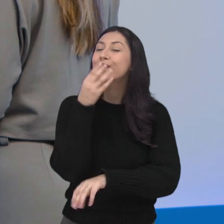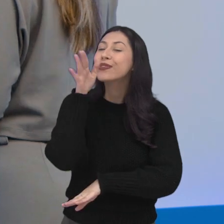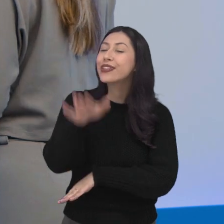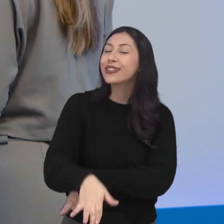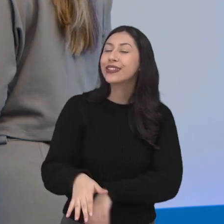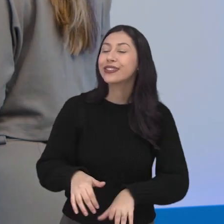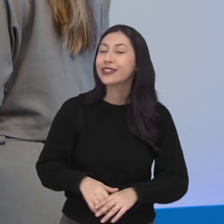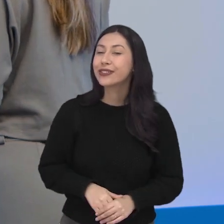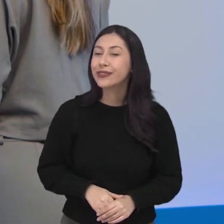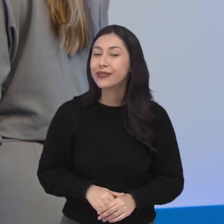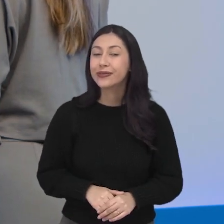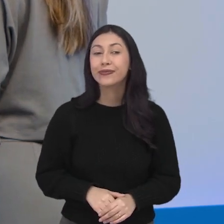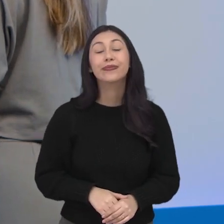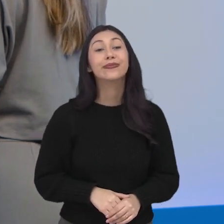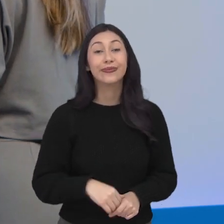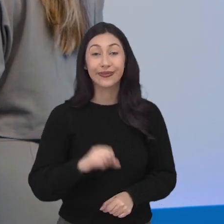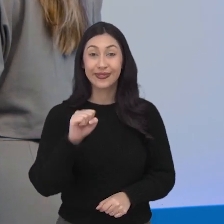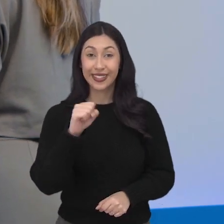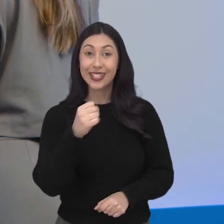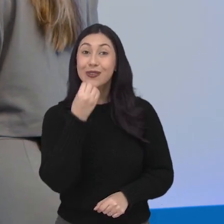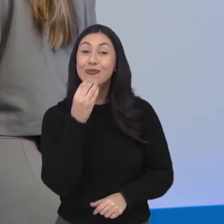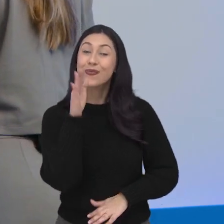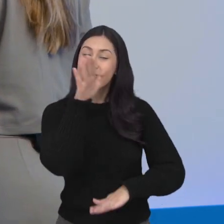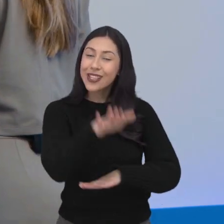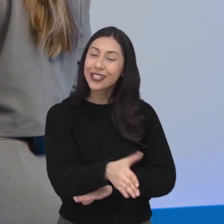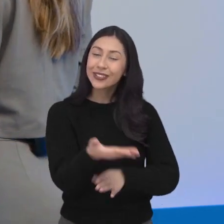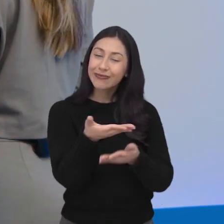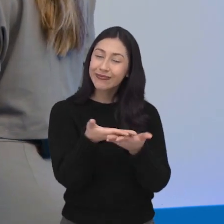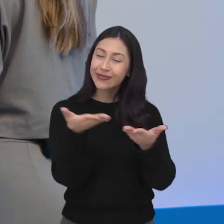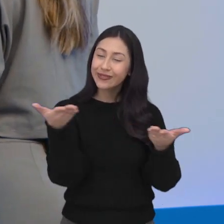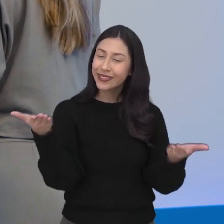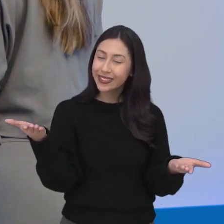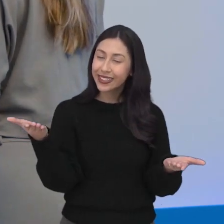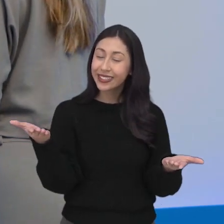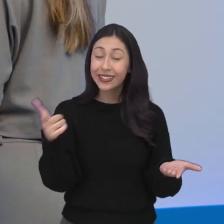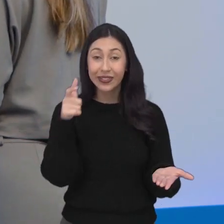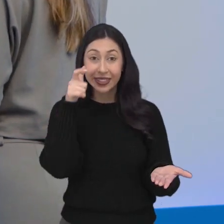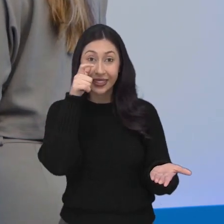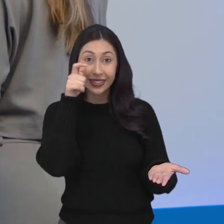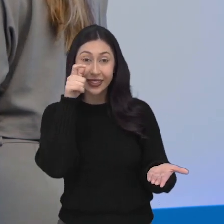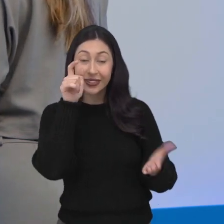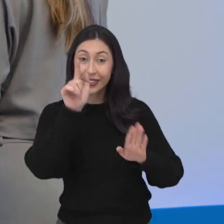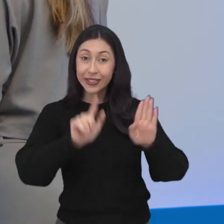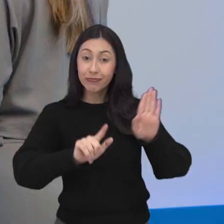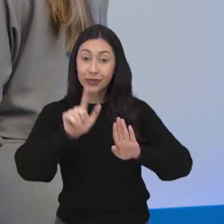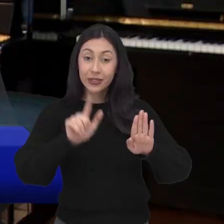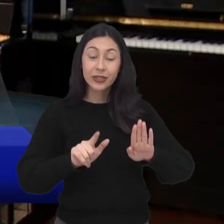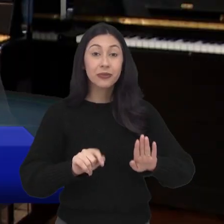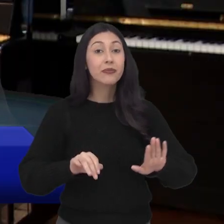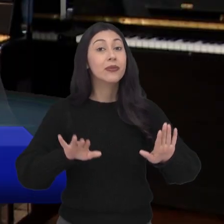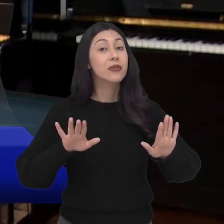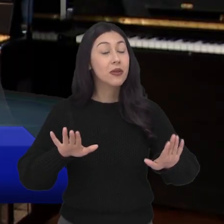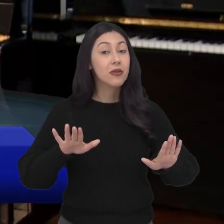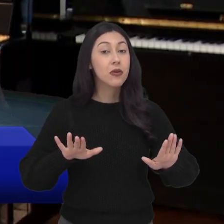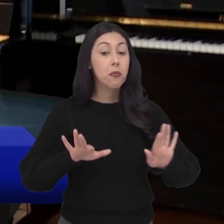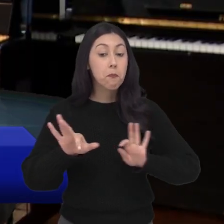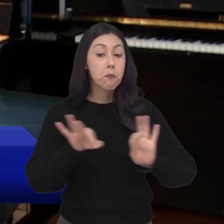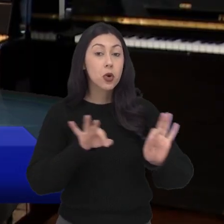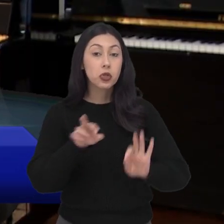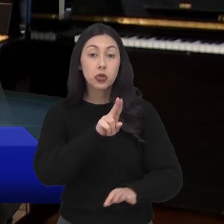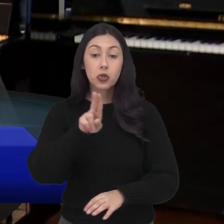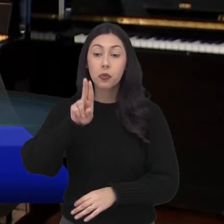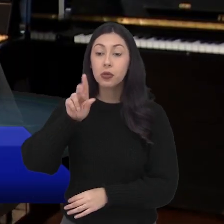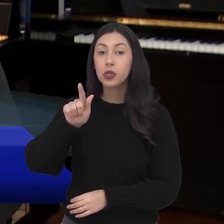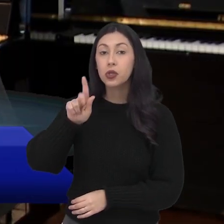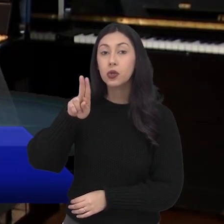tarde. É isso mesmo, boa tarde para você, para todo mundo que acompanha o Boletim Legislativo nessa tarde. E olha só, o Projeto Guri,